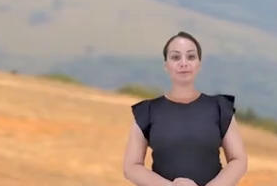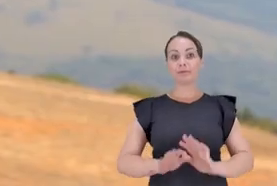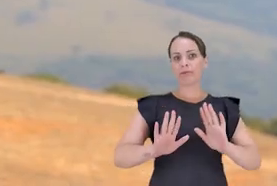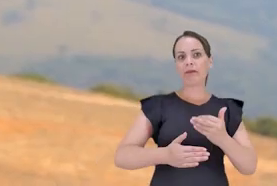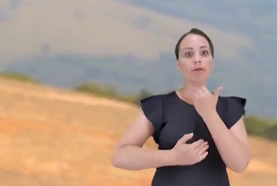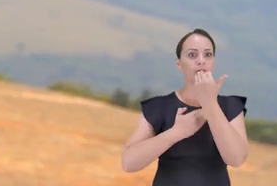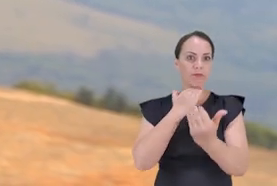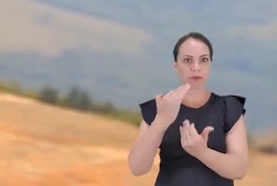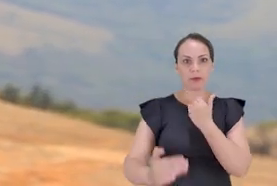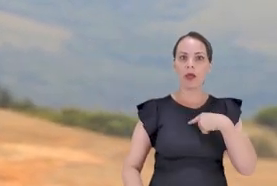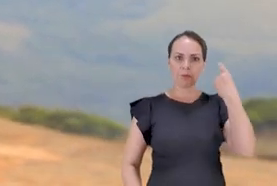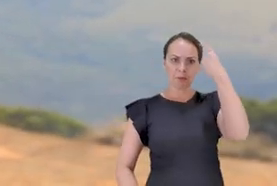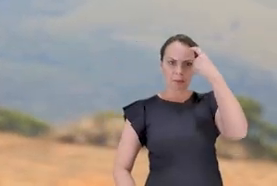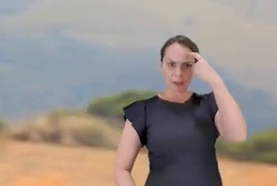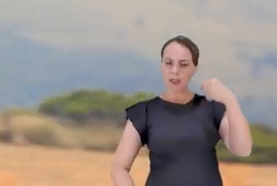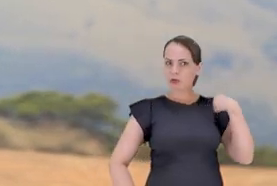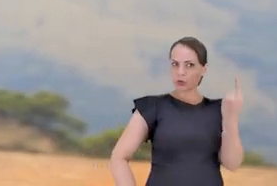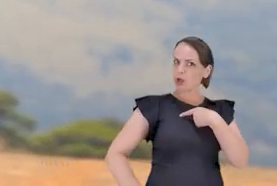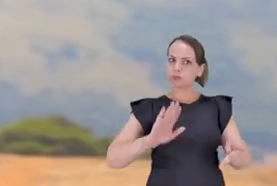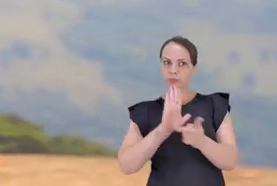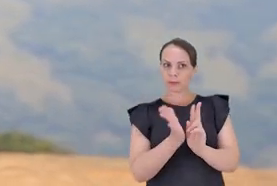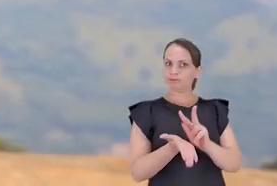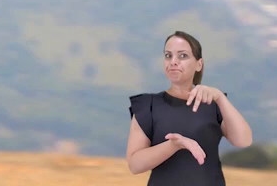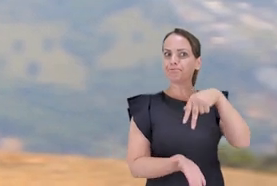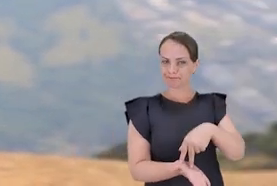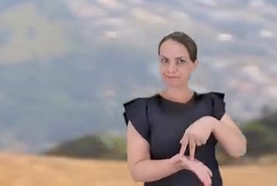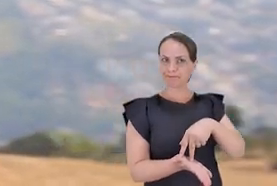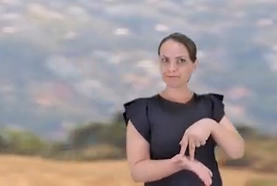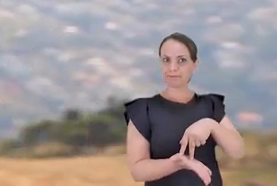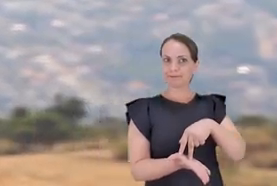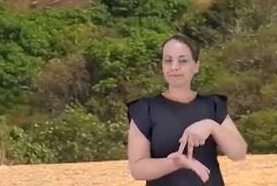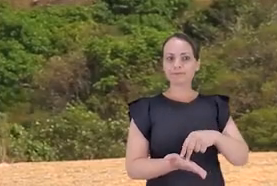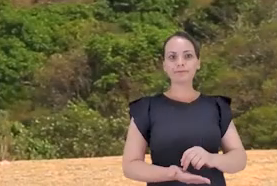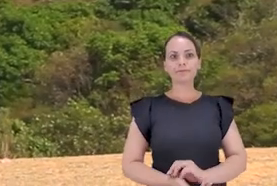Não adianta achar que nós não fazemos parte disso tudo.